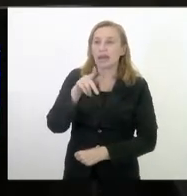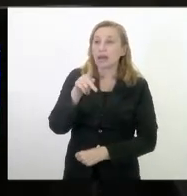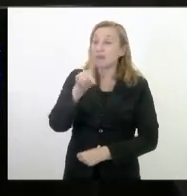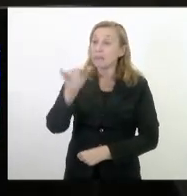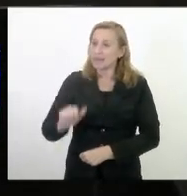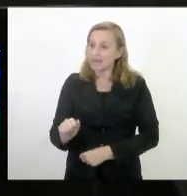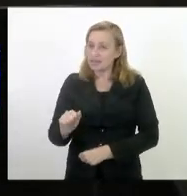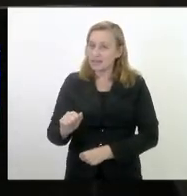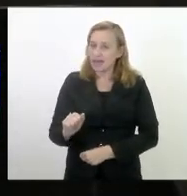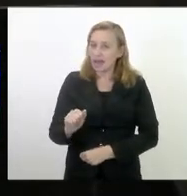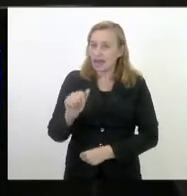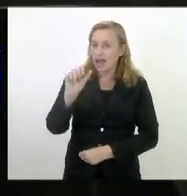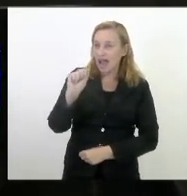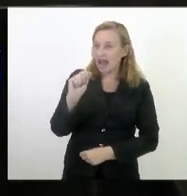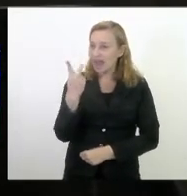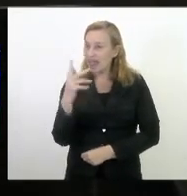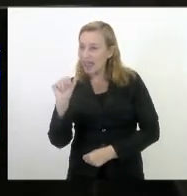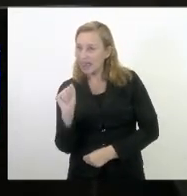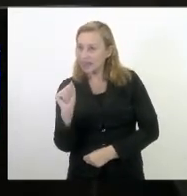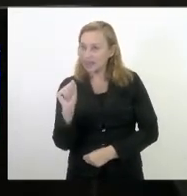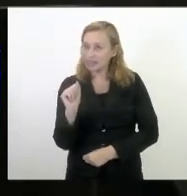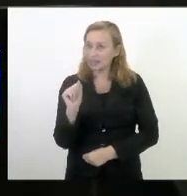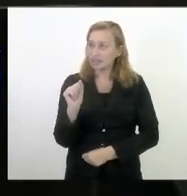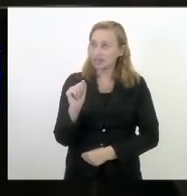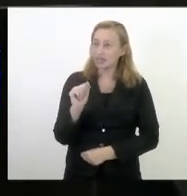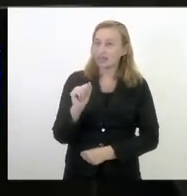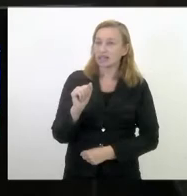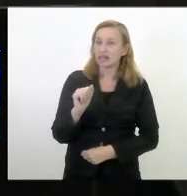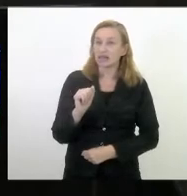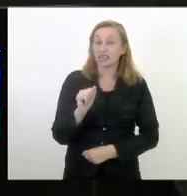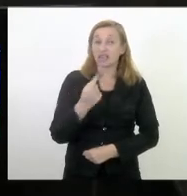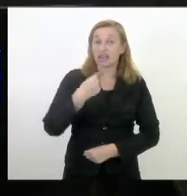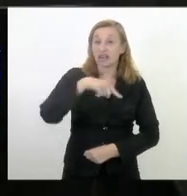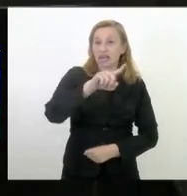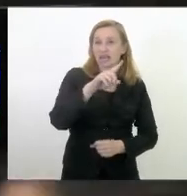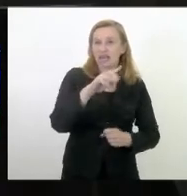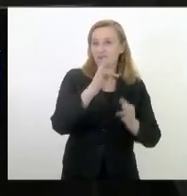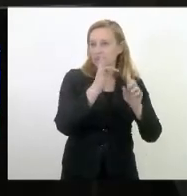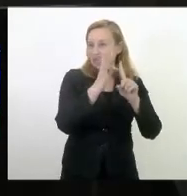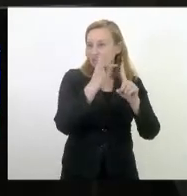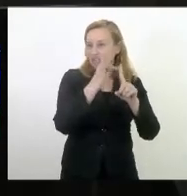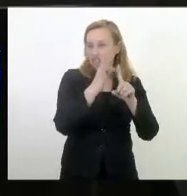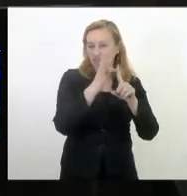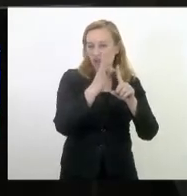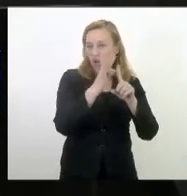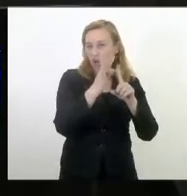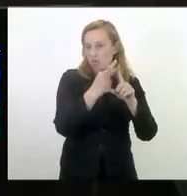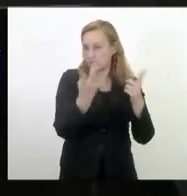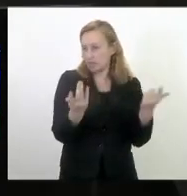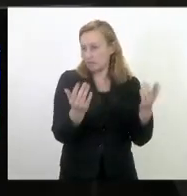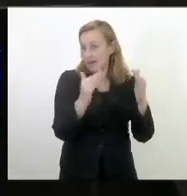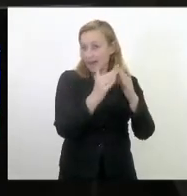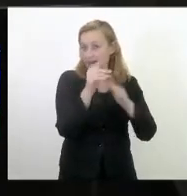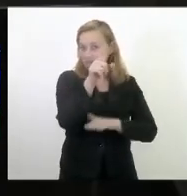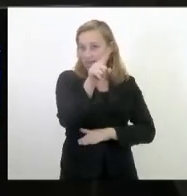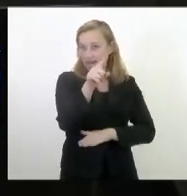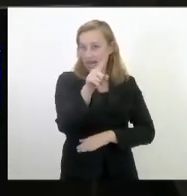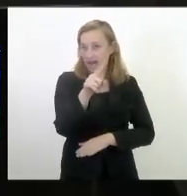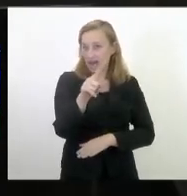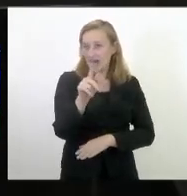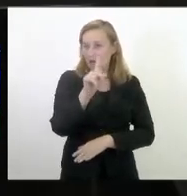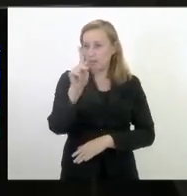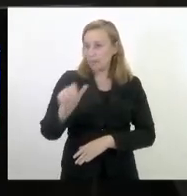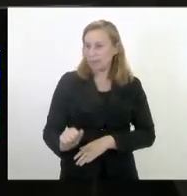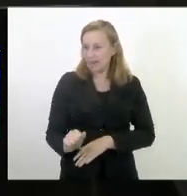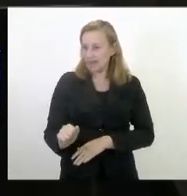aproveitando o frio, indo passar uma temporada de frio em Teresópolis, em Friburgo, em Petrópolis, quem não gosta, quem não aprecia? Mas não estamos tratando disso